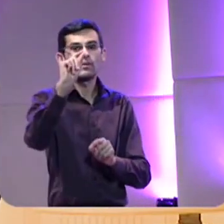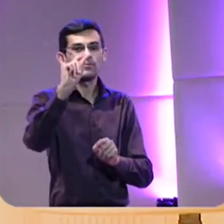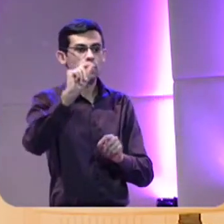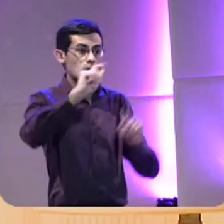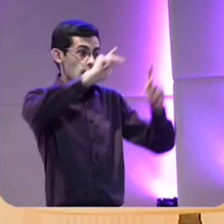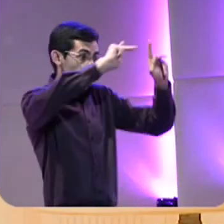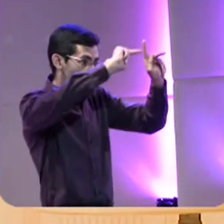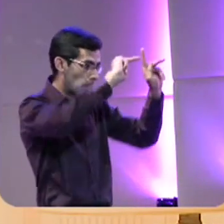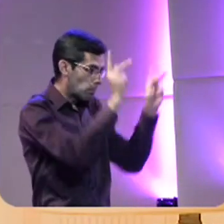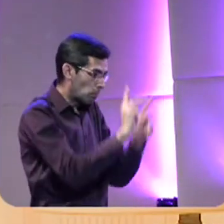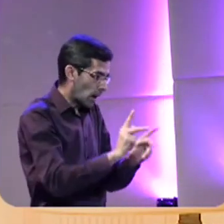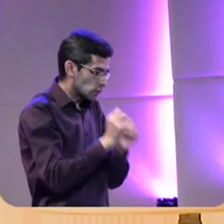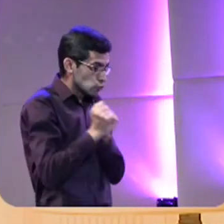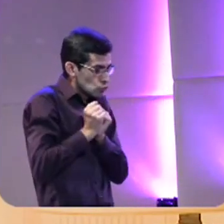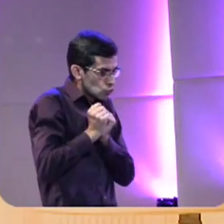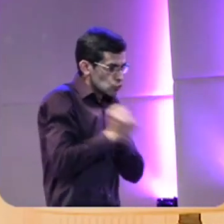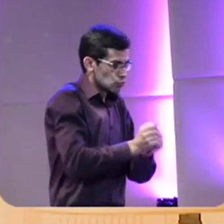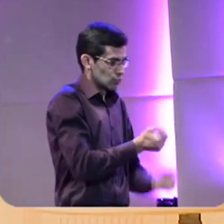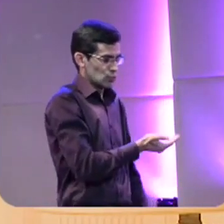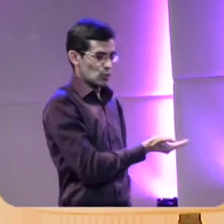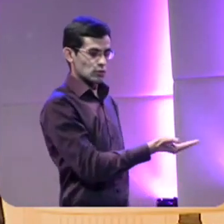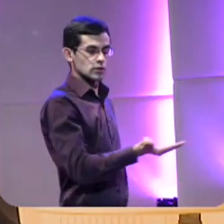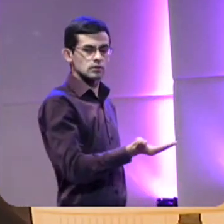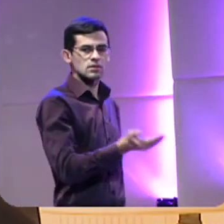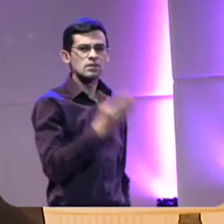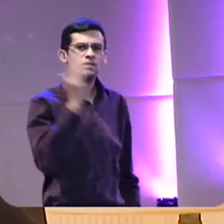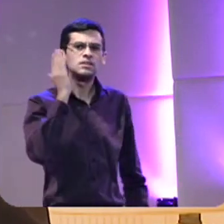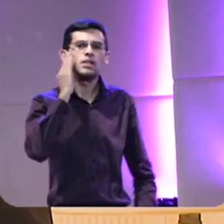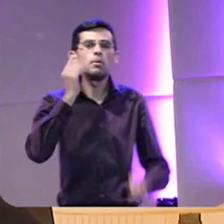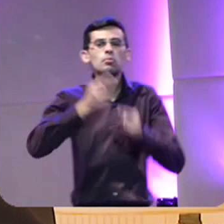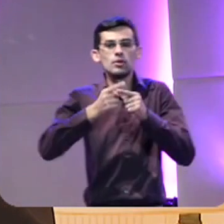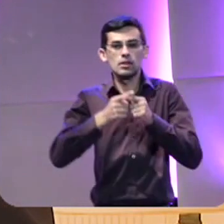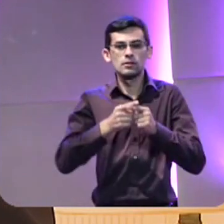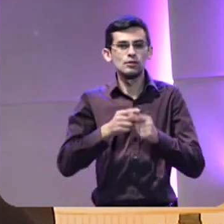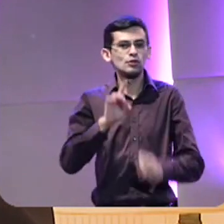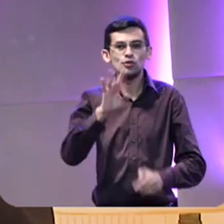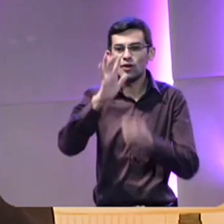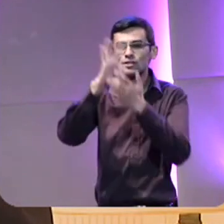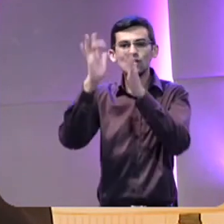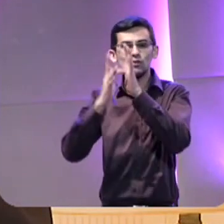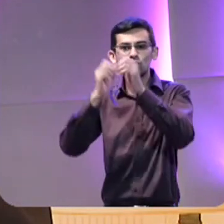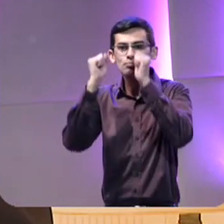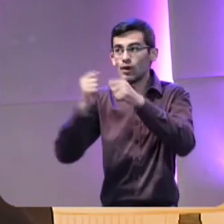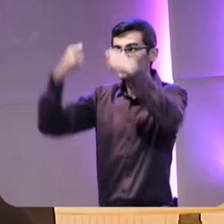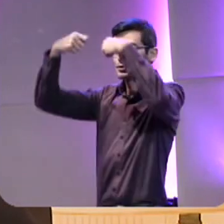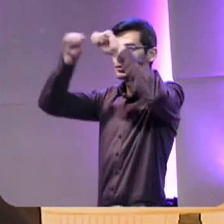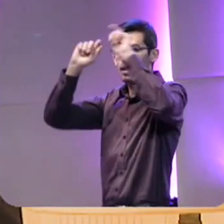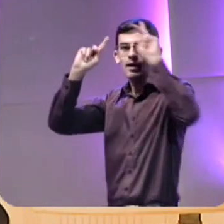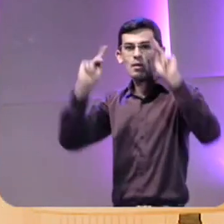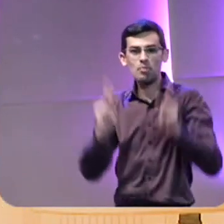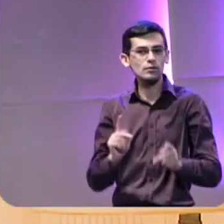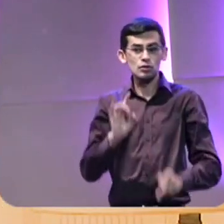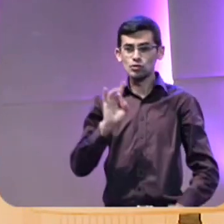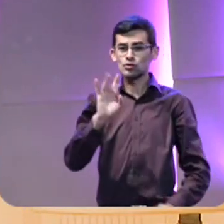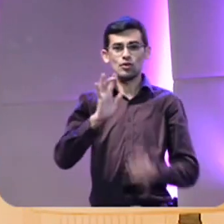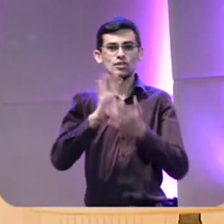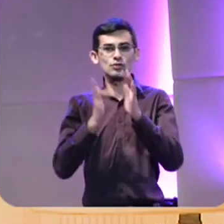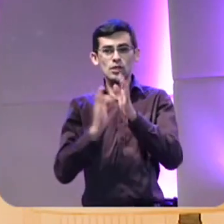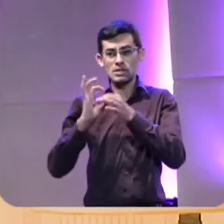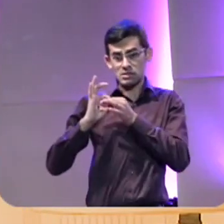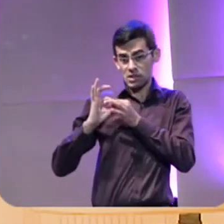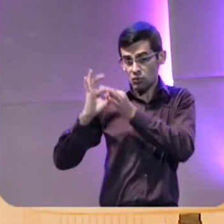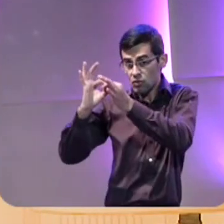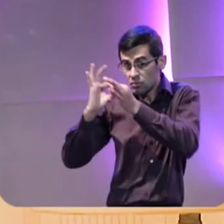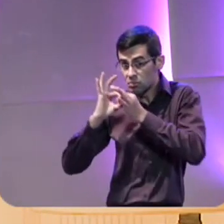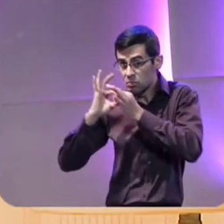paz seja com vocês. Sabe por quê? Porque só Jesus pode nos dar a paz. E é essa comunhão